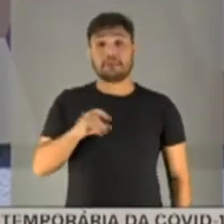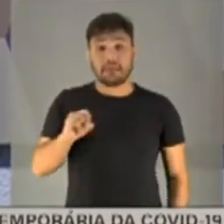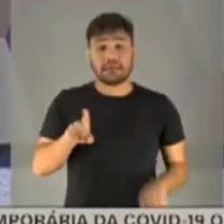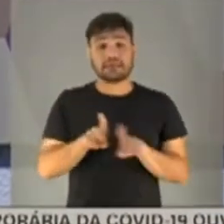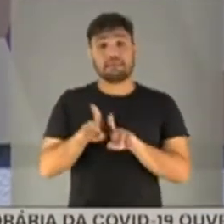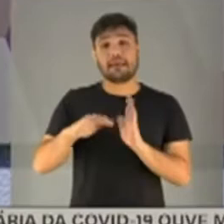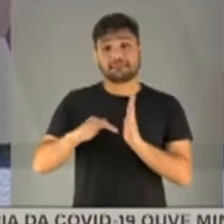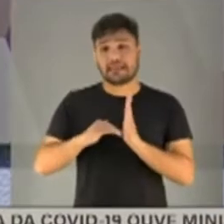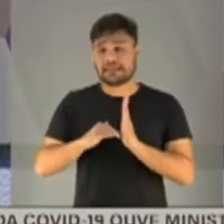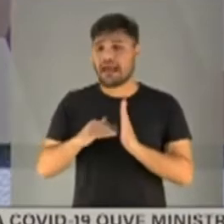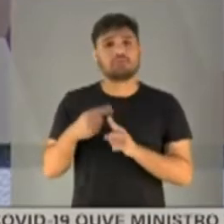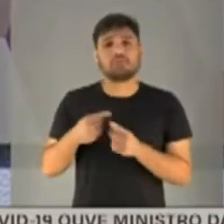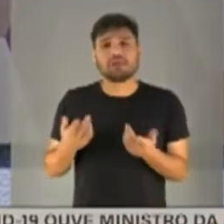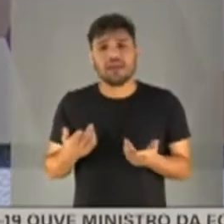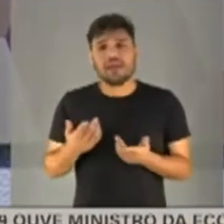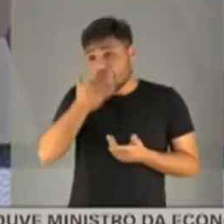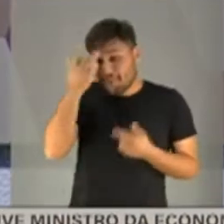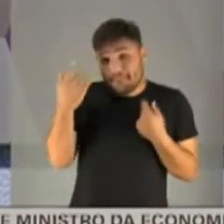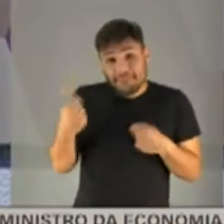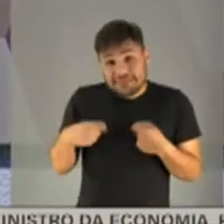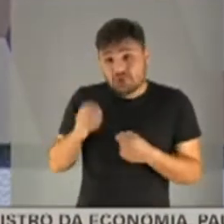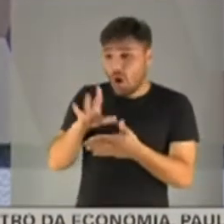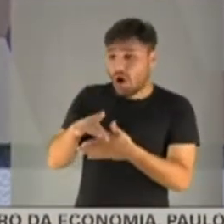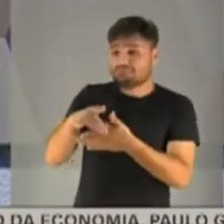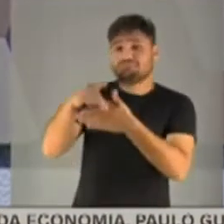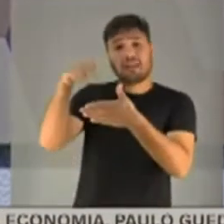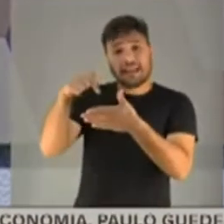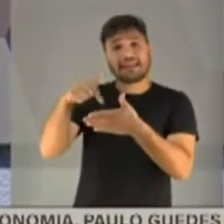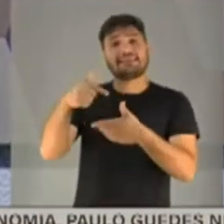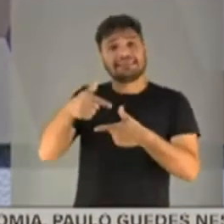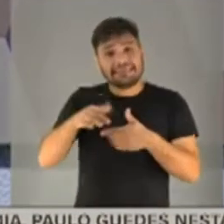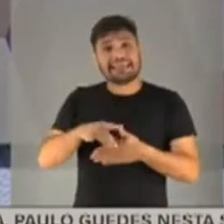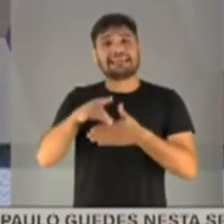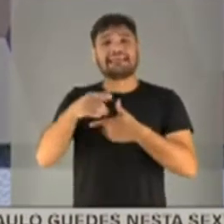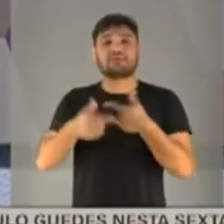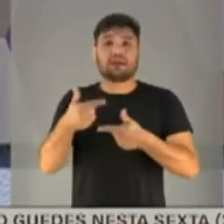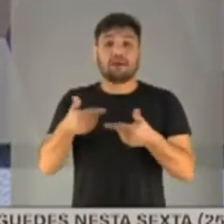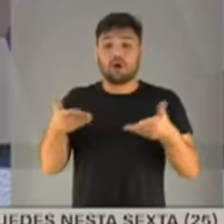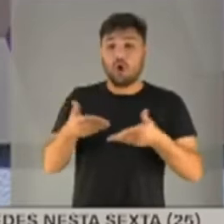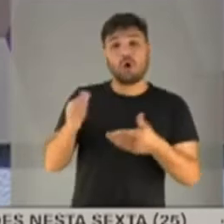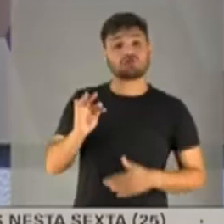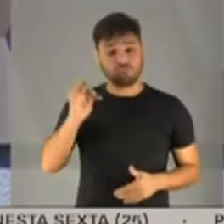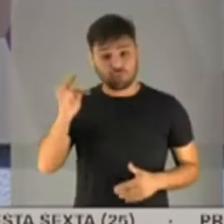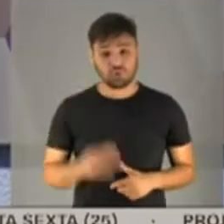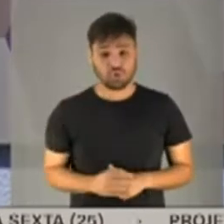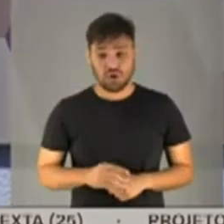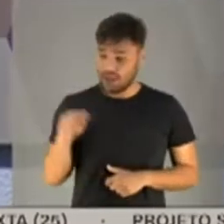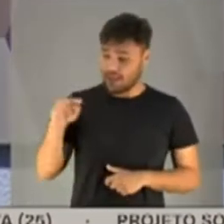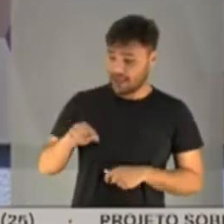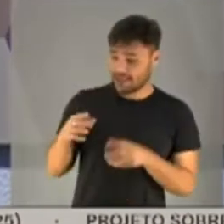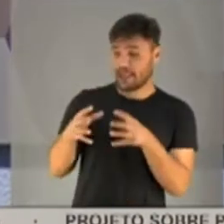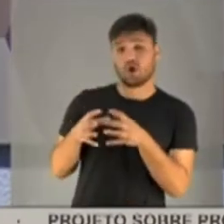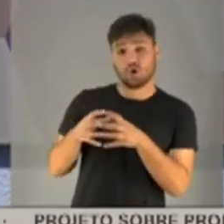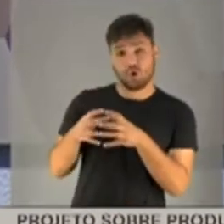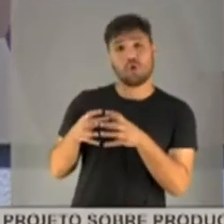Federal? Porque precisamos de alguém que lidere as ações que vão fazer a diferença hoje, amanhã, no futuro. Essa frente nacional que a